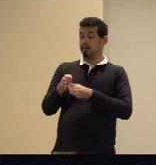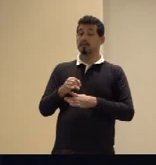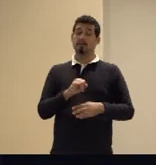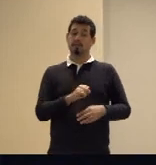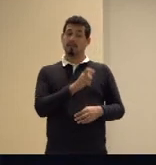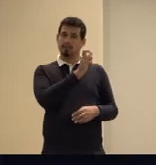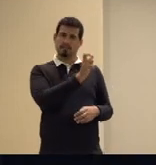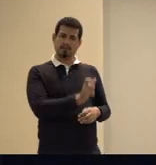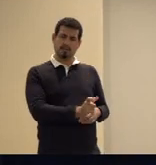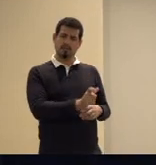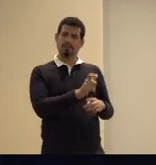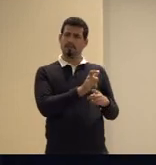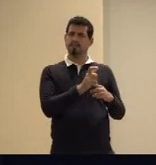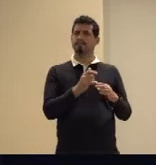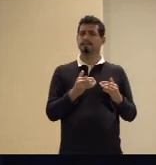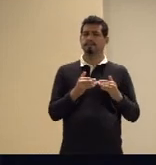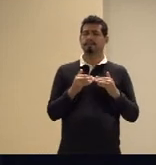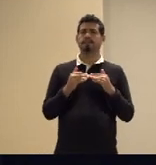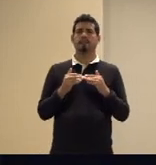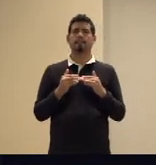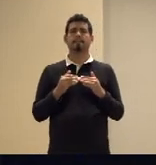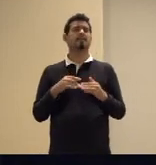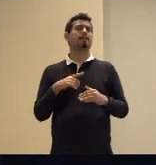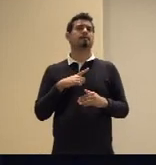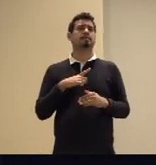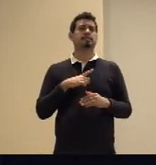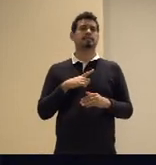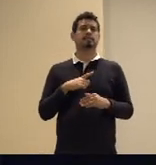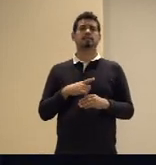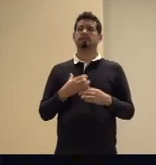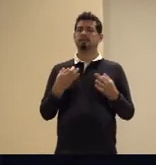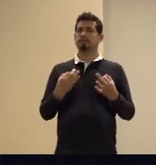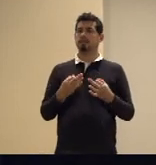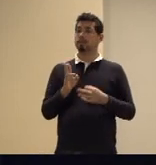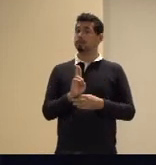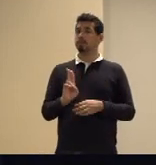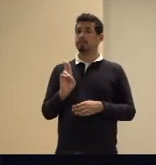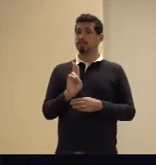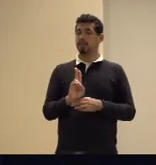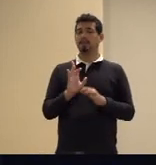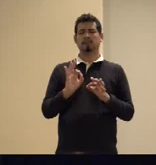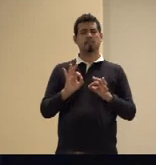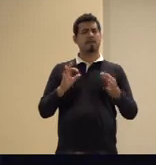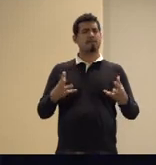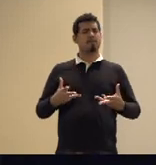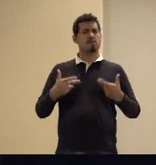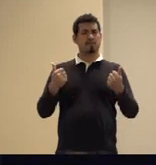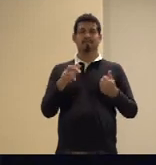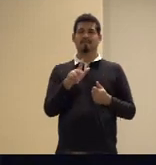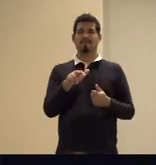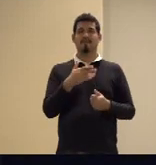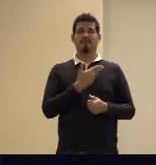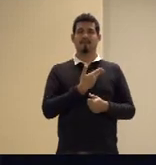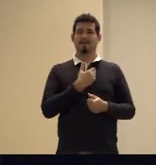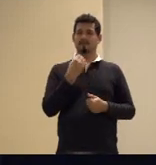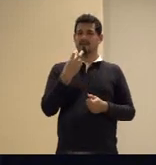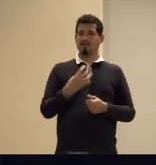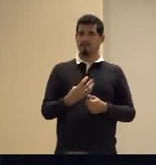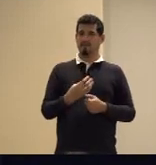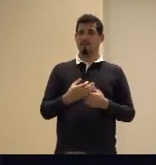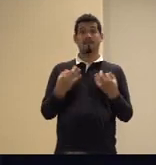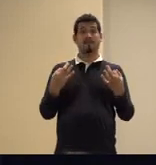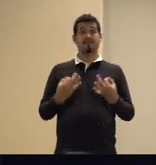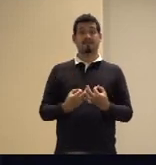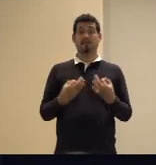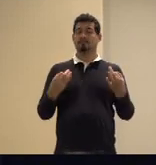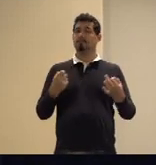medida, naquele caso concreto, está ainda aplicável, eficiente, como disse a colega, eficaz para o